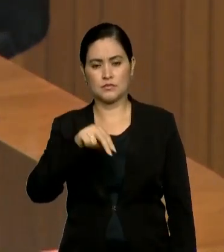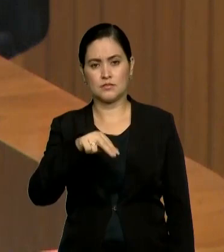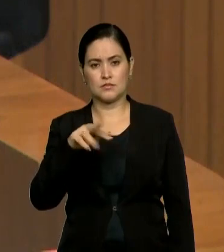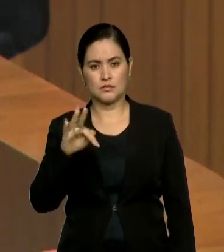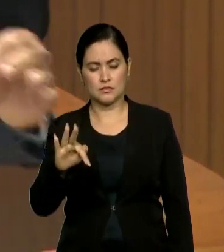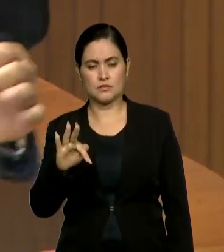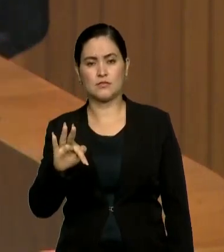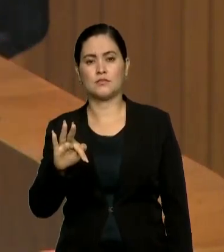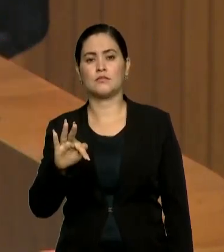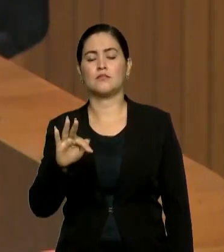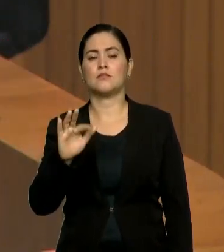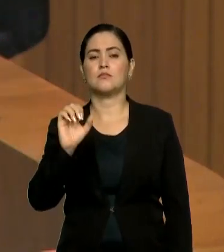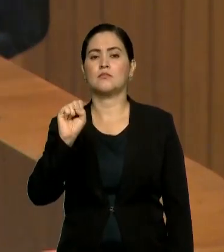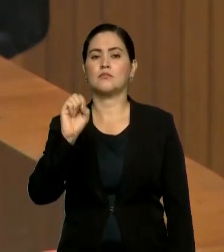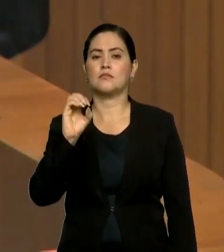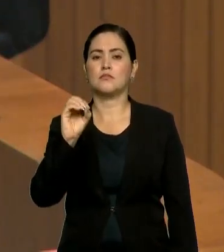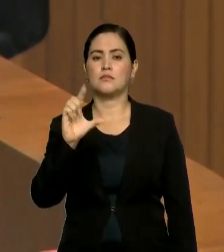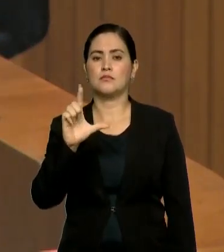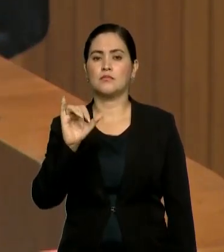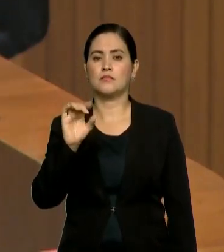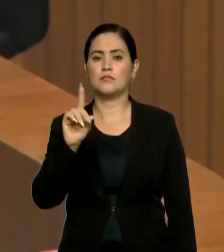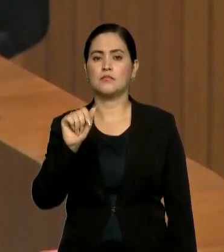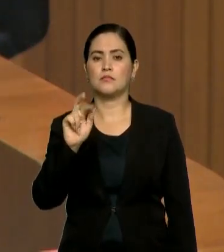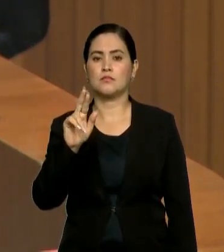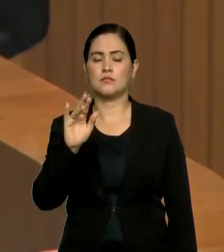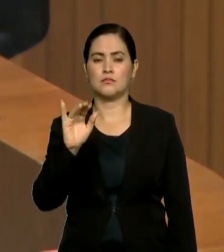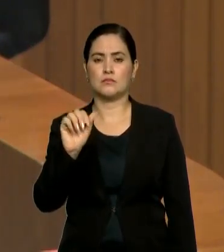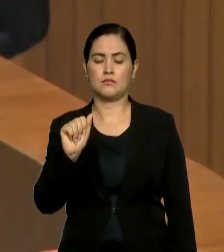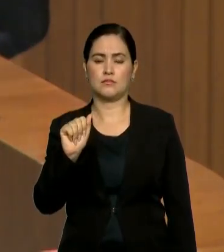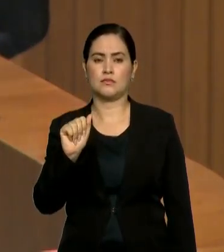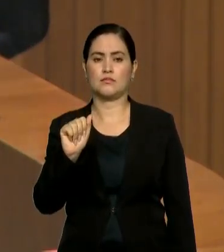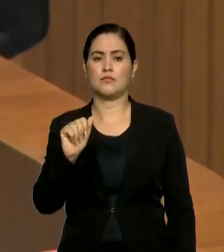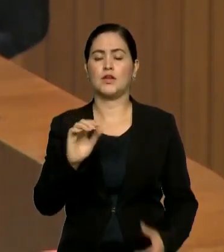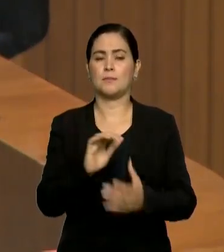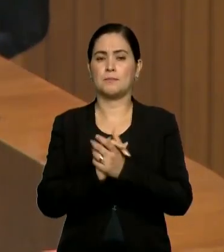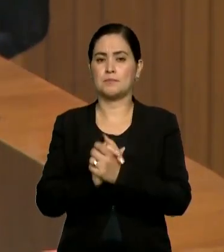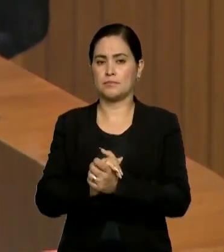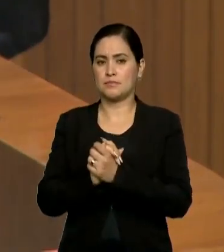parabéns a todas as entidades que estão cadastradas e que estão nesse programa do governo.